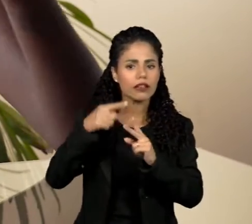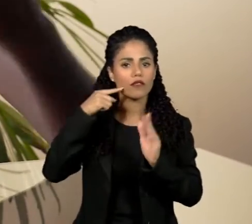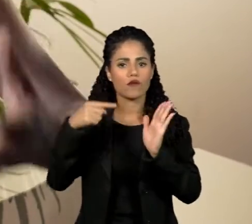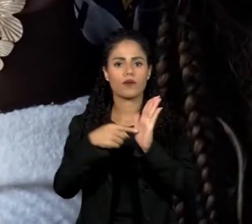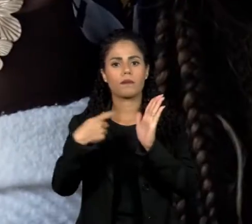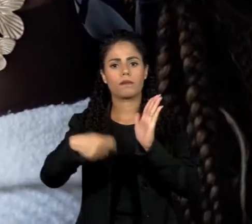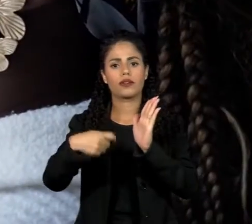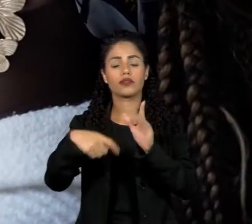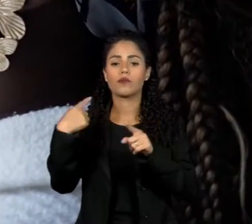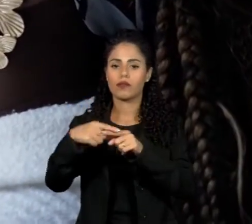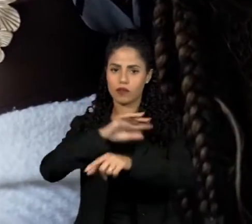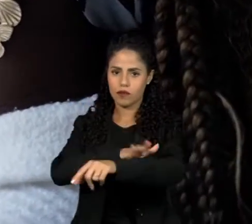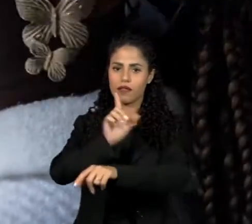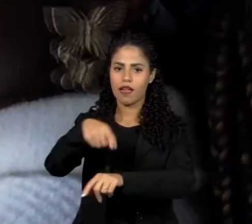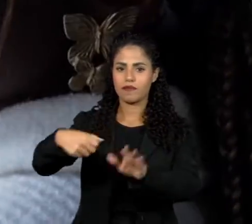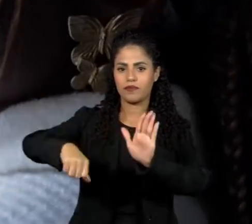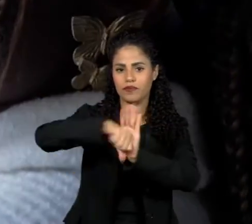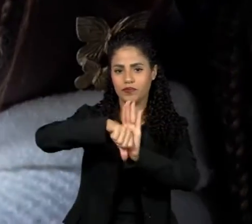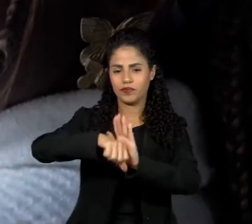racismo continua sendo crime.